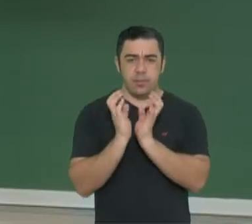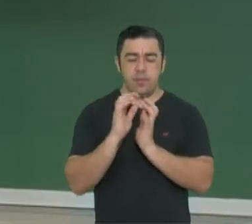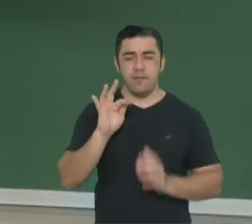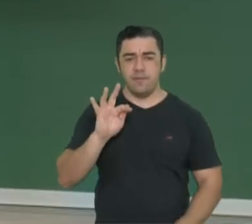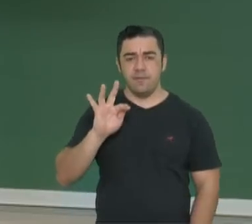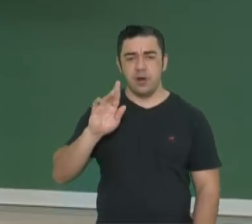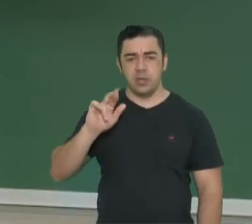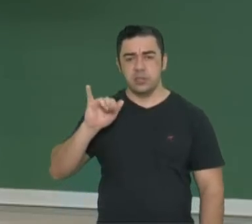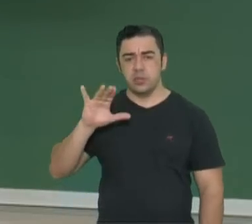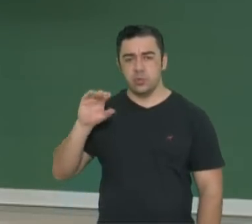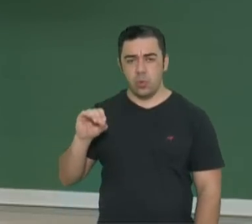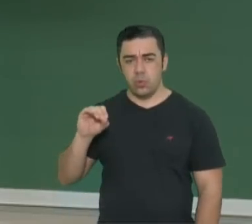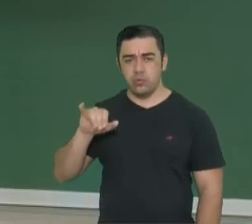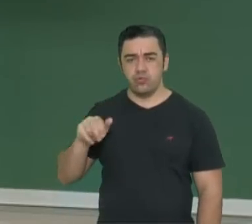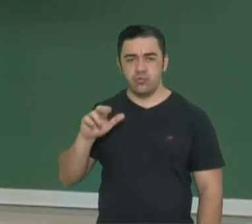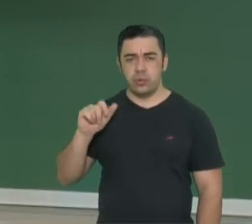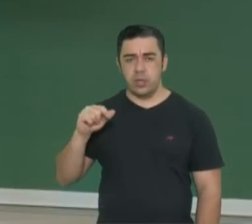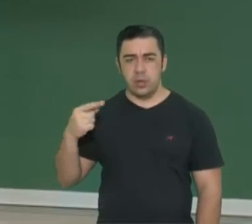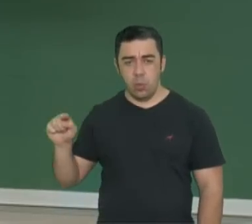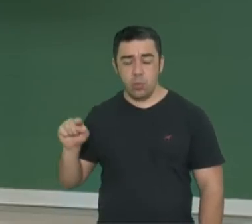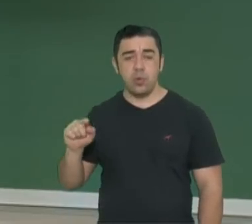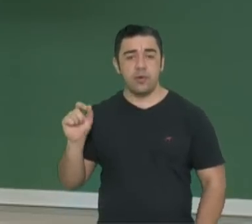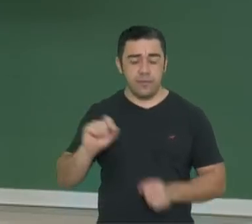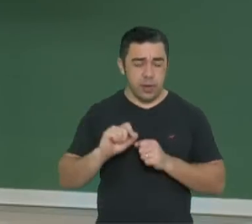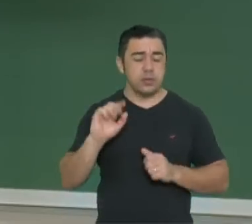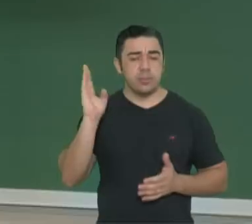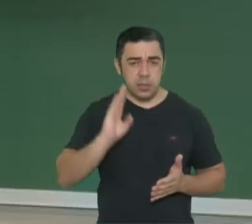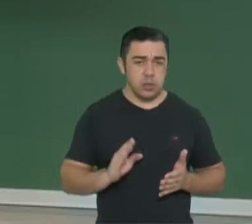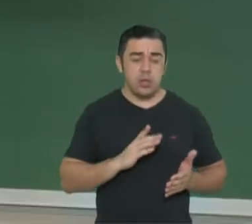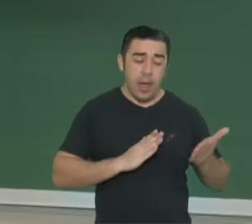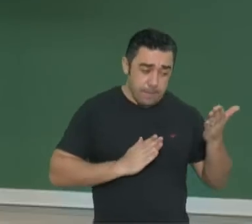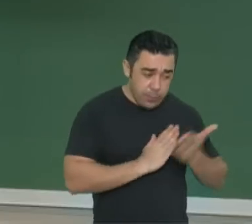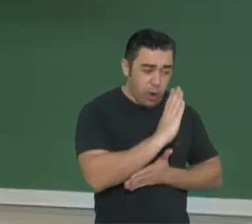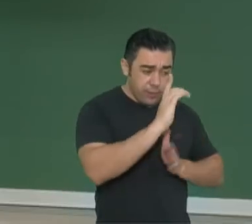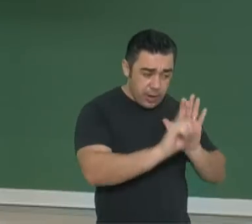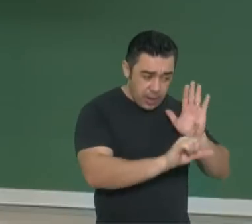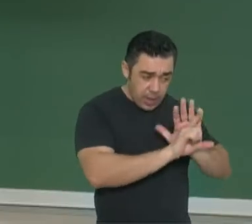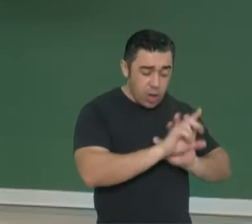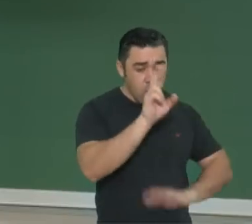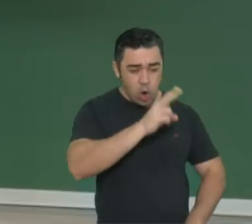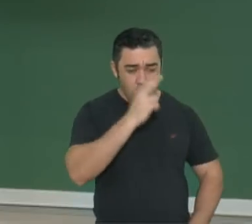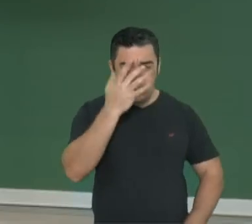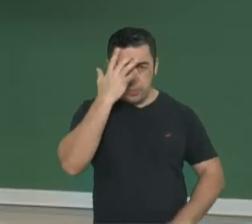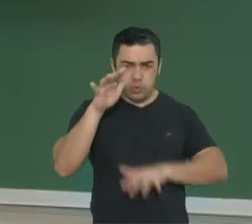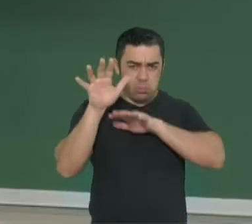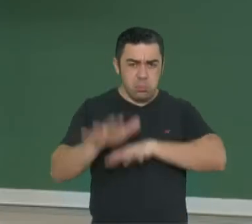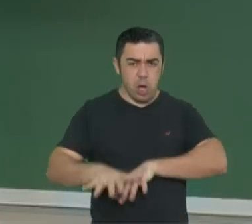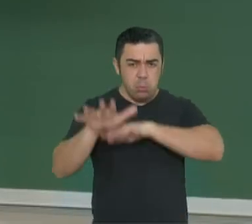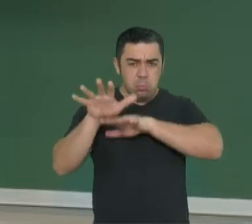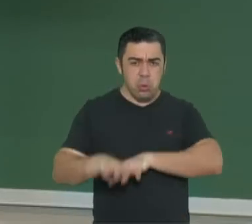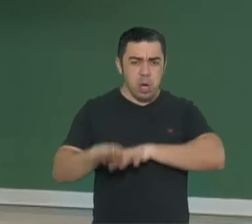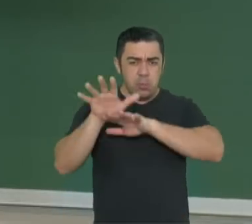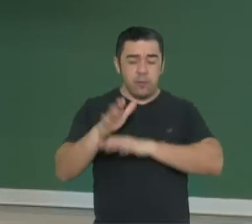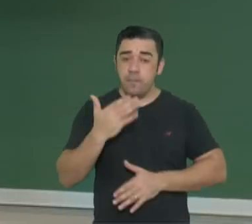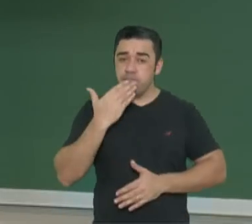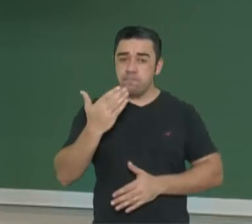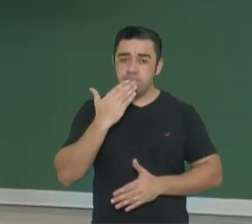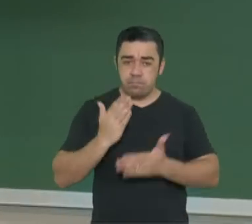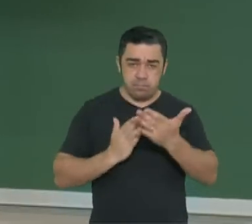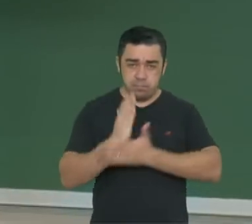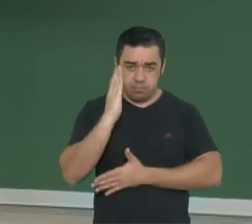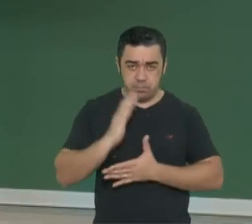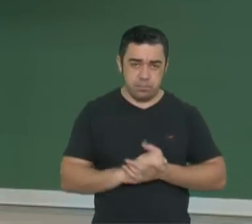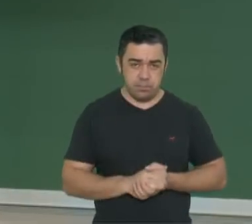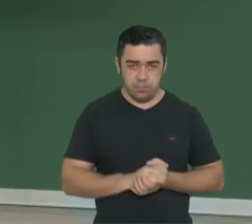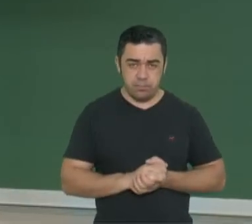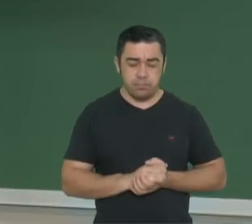Julião, fizeram no Brasil. Ou aprova pela lei, ou os trabalhadores vão para cima pedindo a aprovação disso. Então,